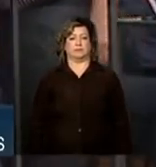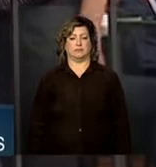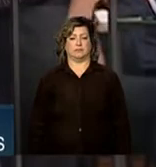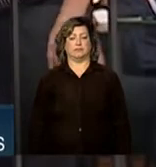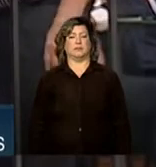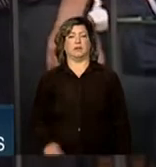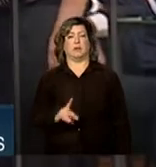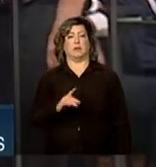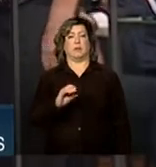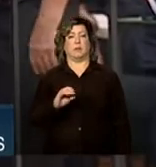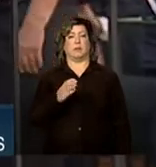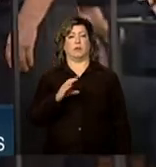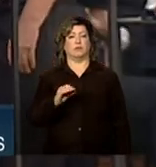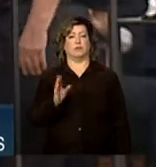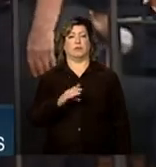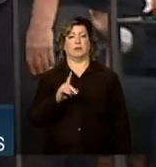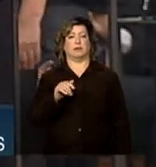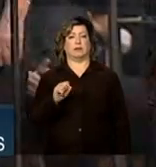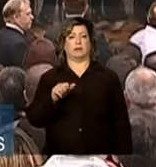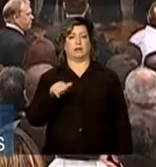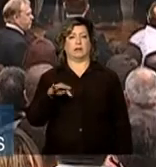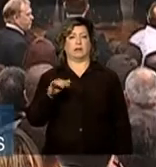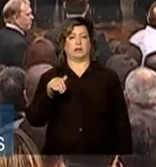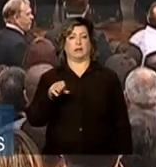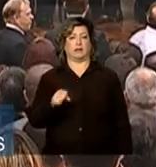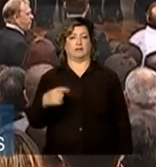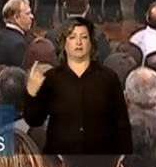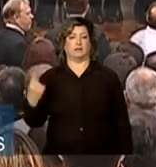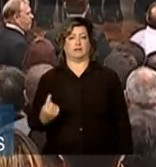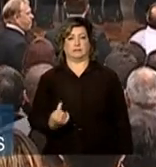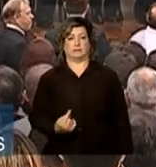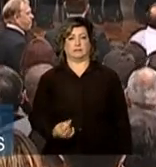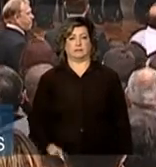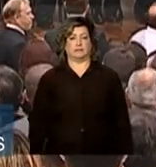Poço das Antas, Glicério Ivo Jungs.